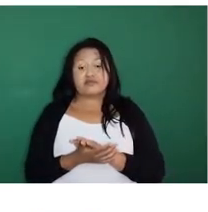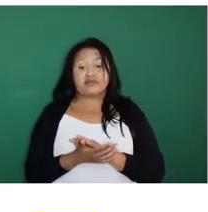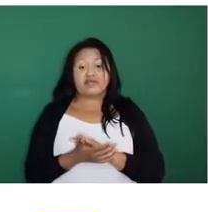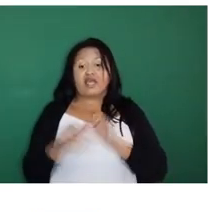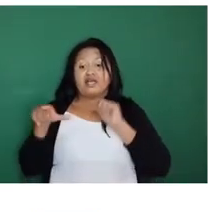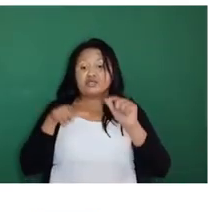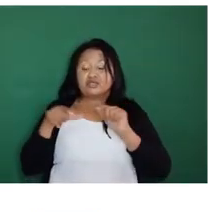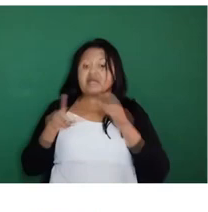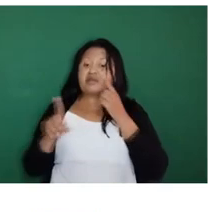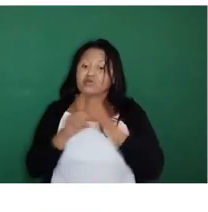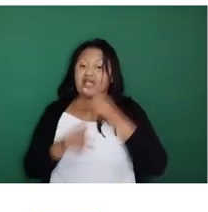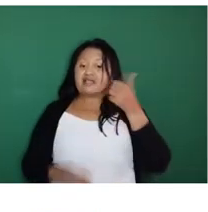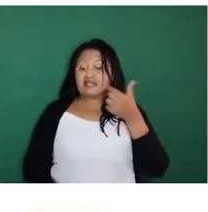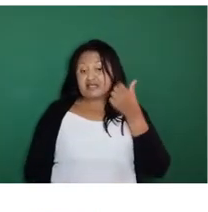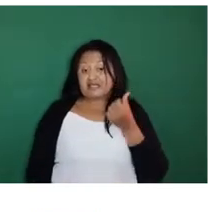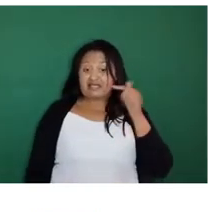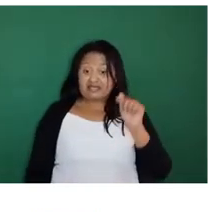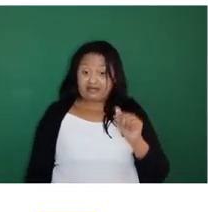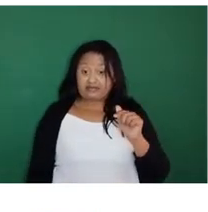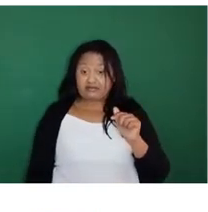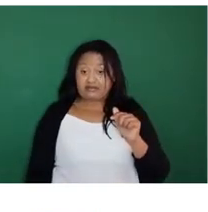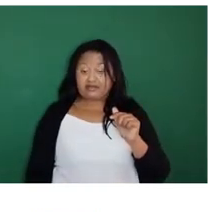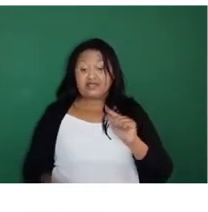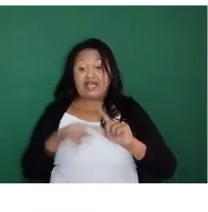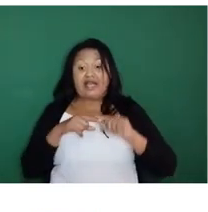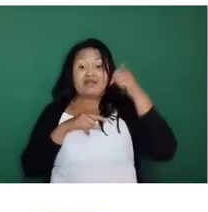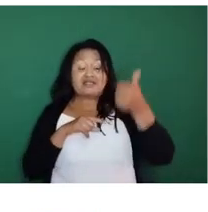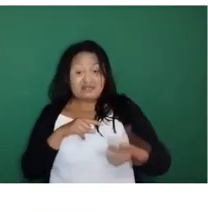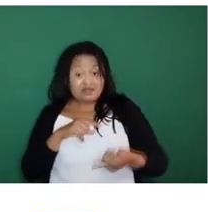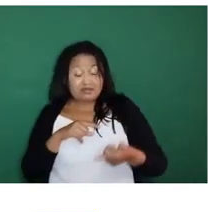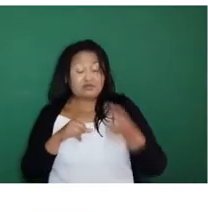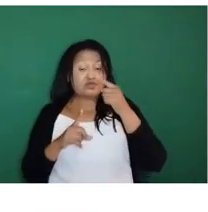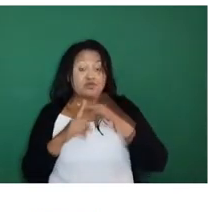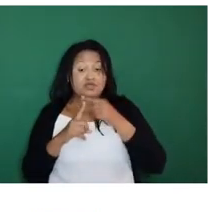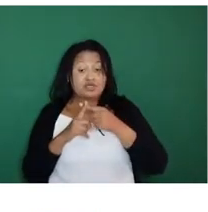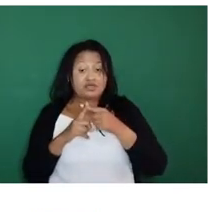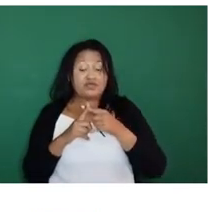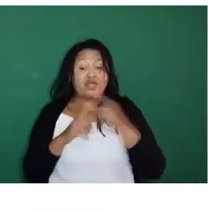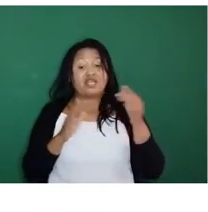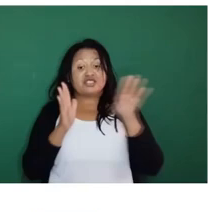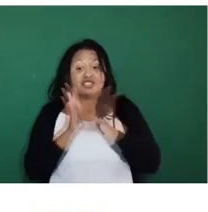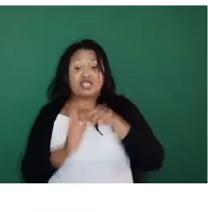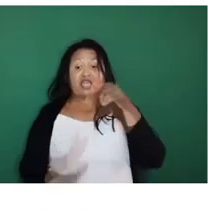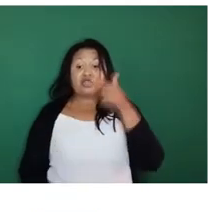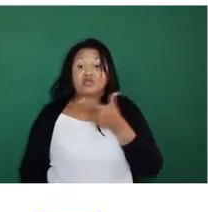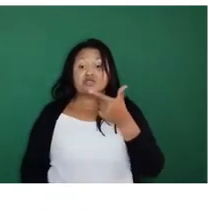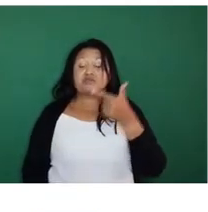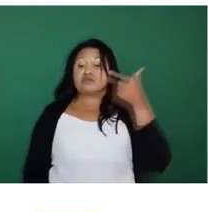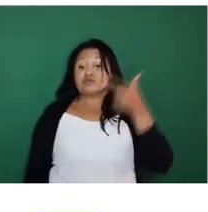o trabalho eu acabei de encontrar 167 passando ele para o outro lado positivo a gente chega a